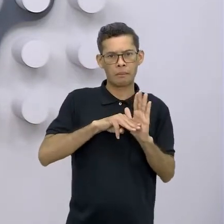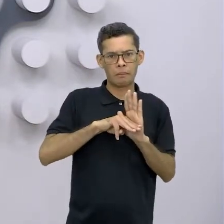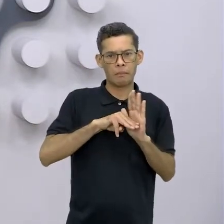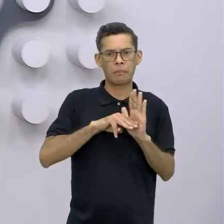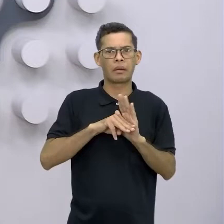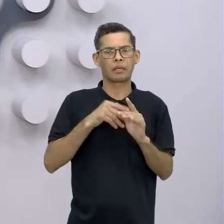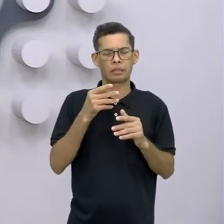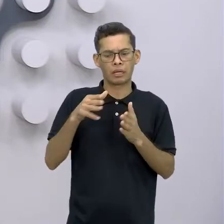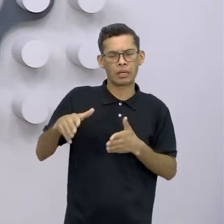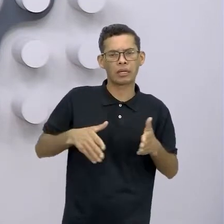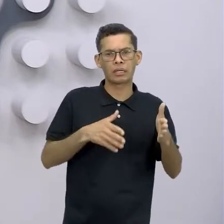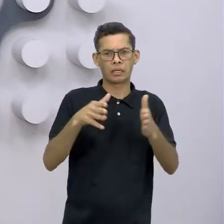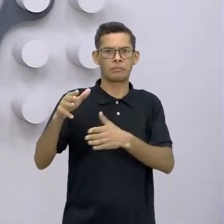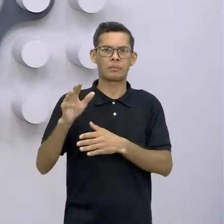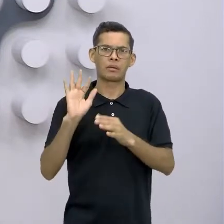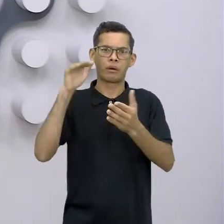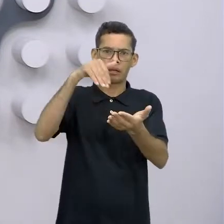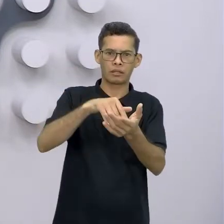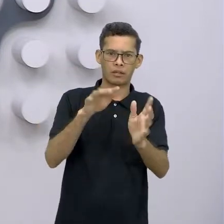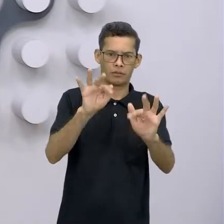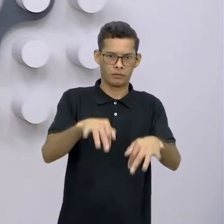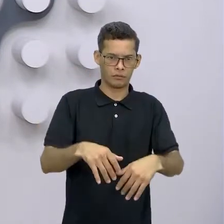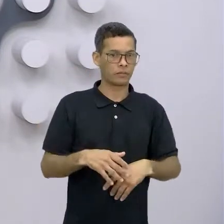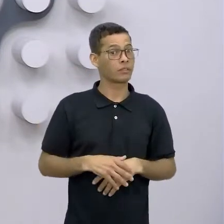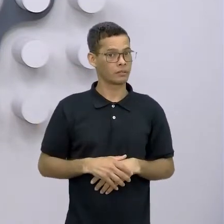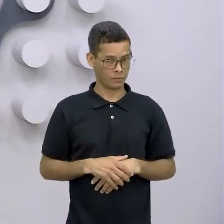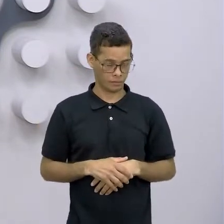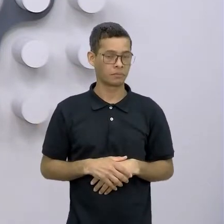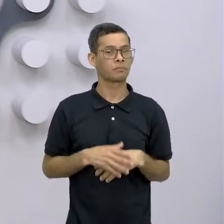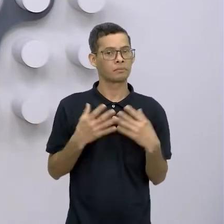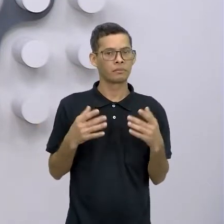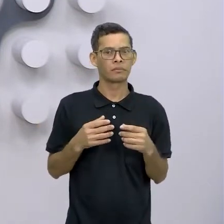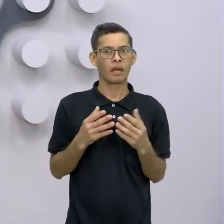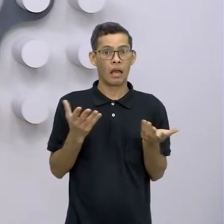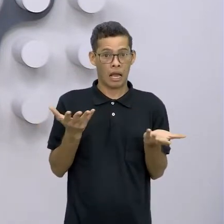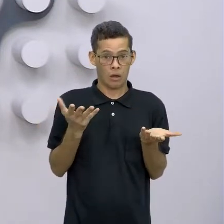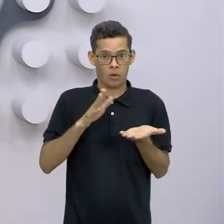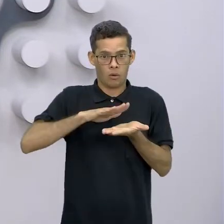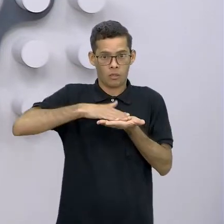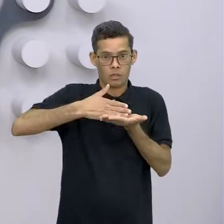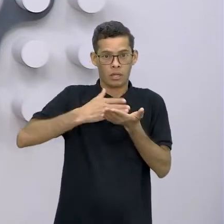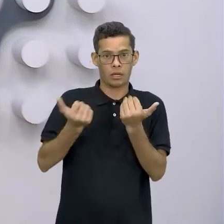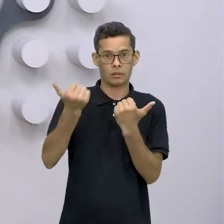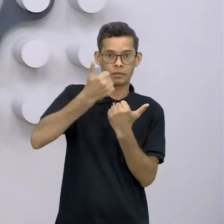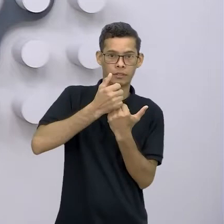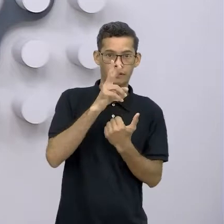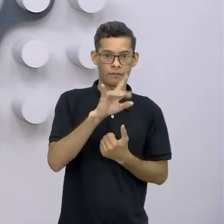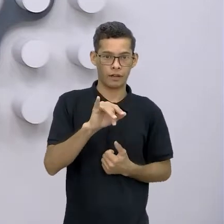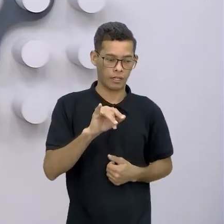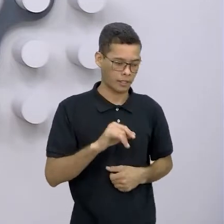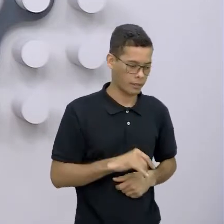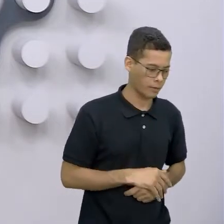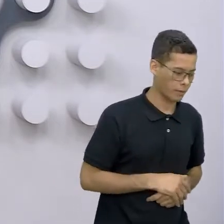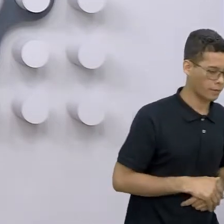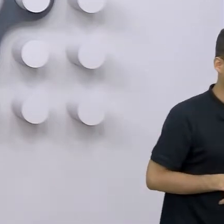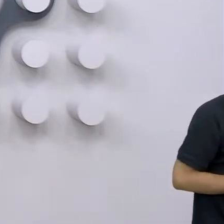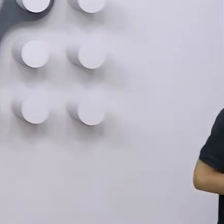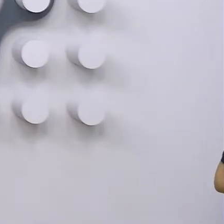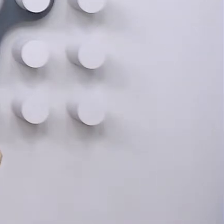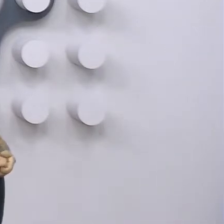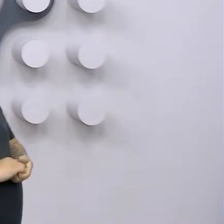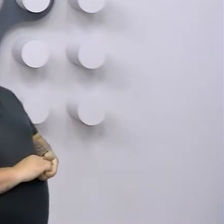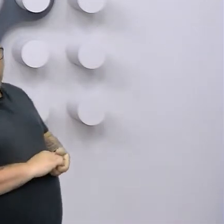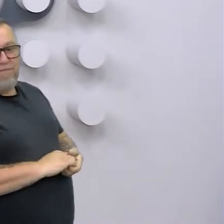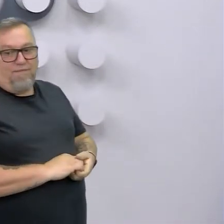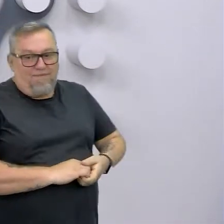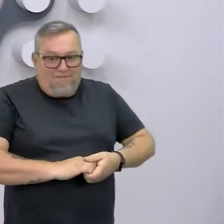né? Caminho para um fim, né? Então, tem a ver então como um meio, um método, uma